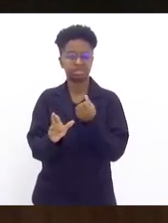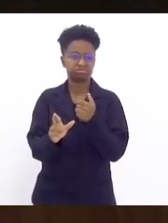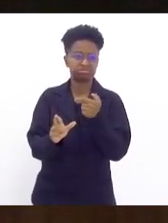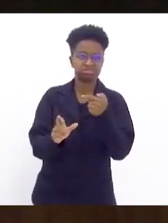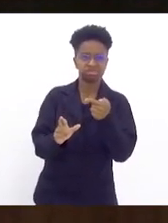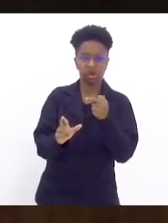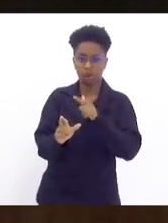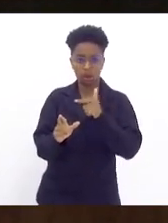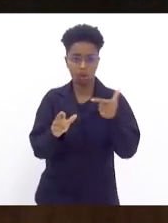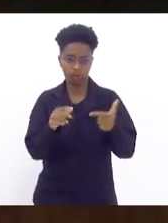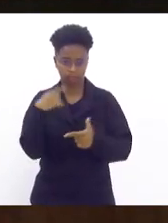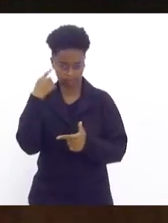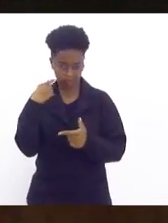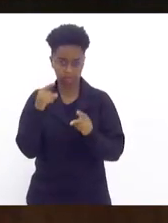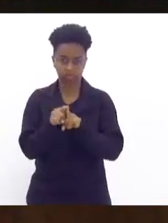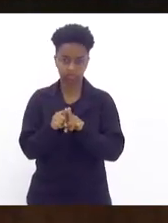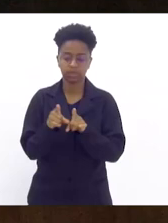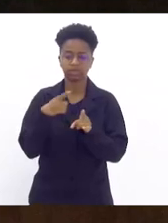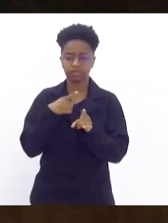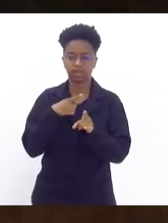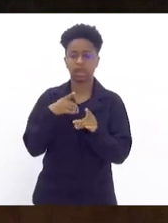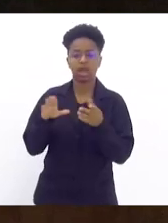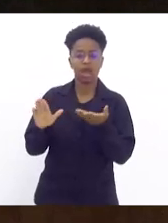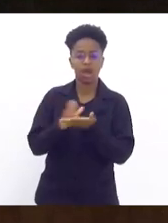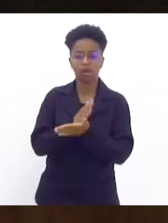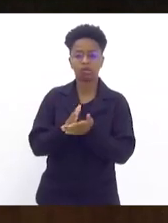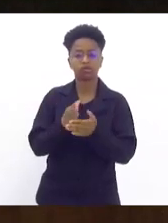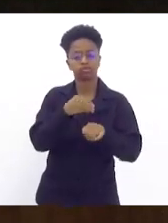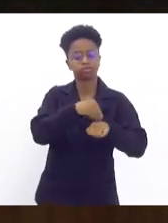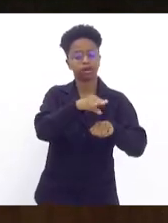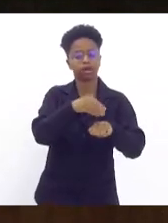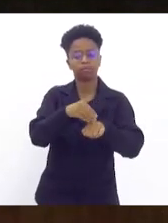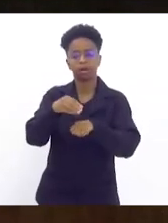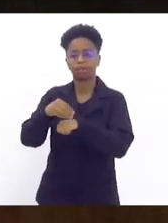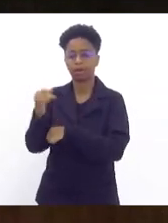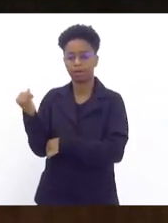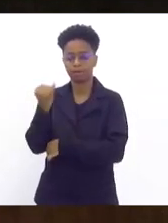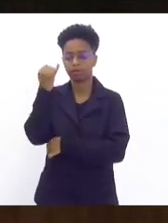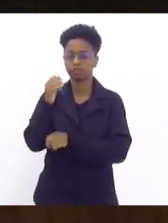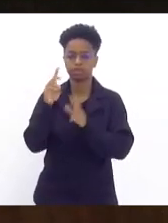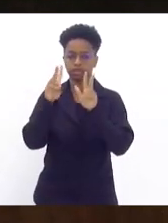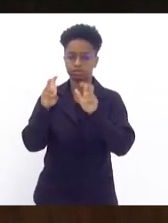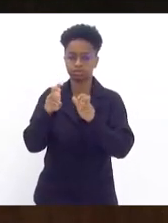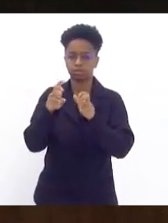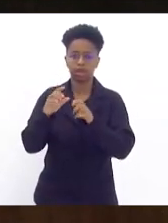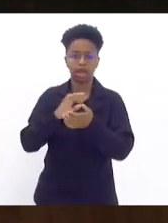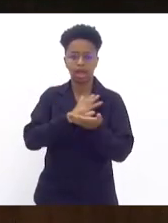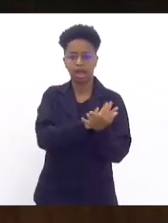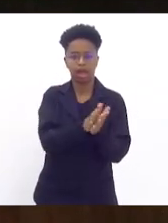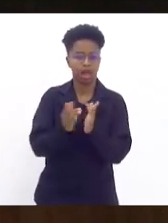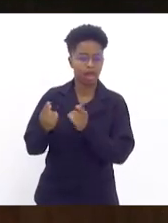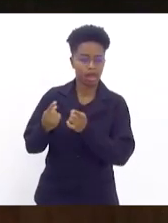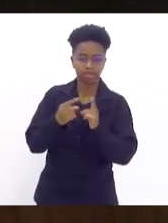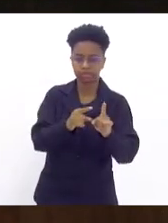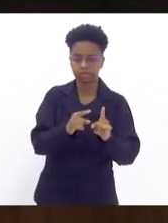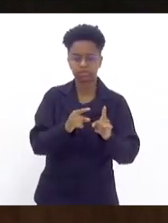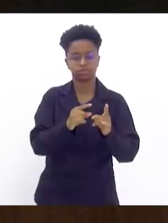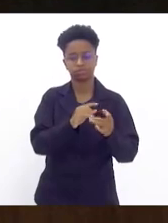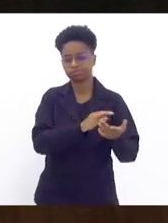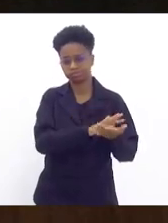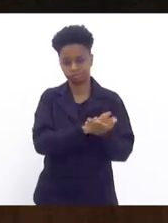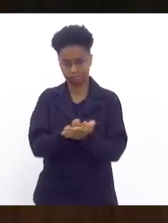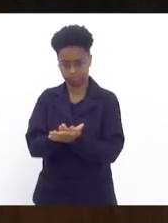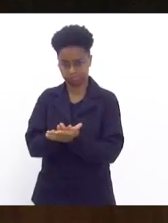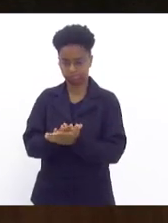deputados fizemos alguns encabiamentos que são importantes para combater o racismo para combater a intolerância religiosa no nosso estado